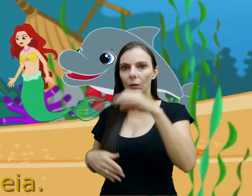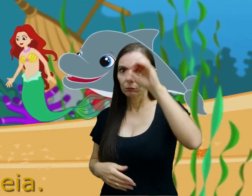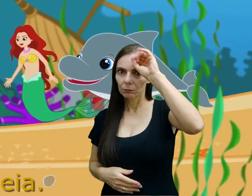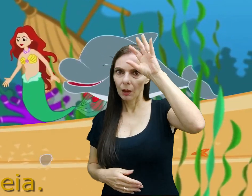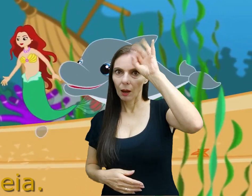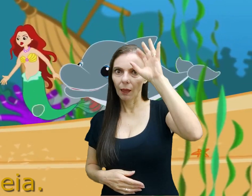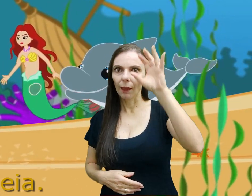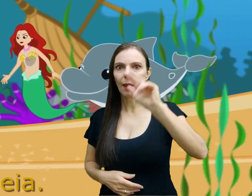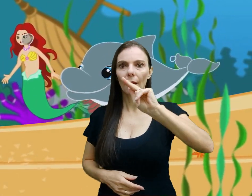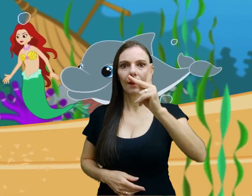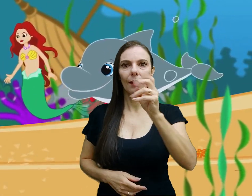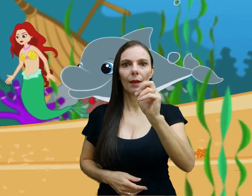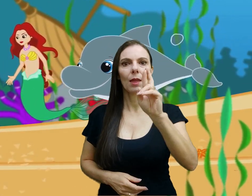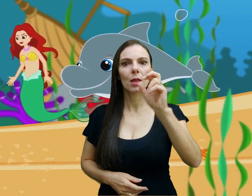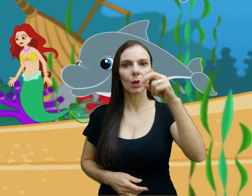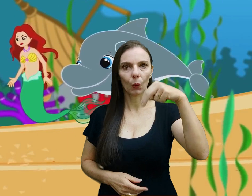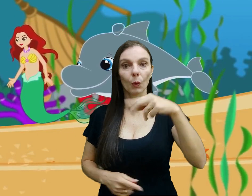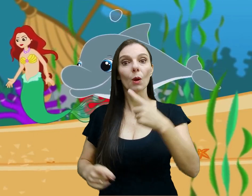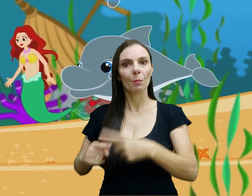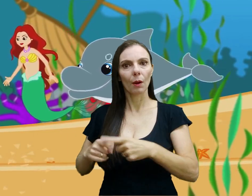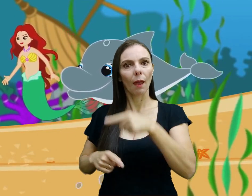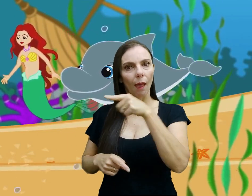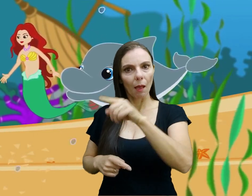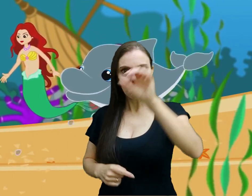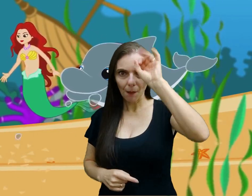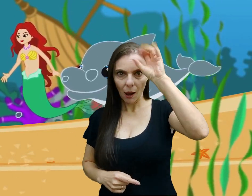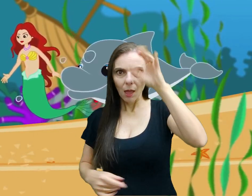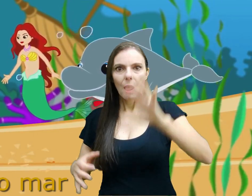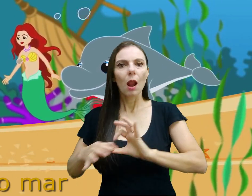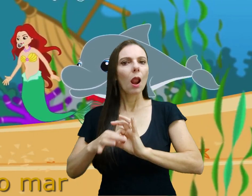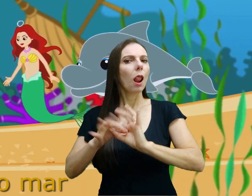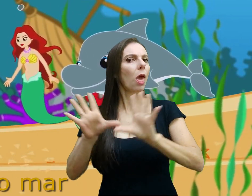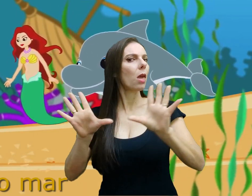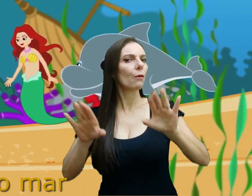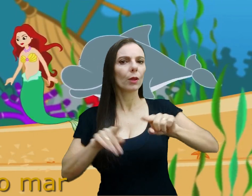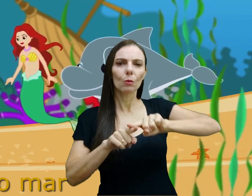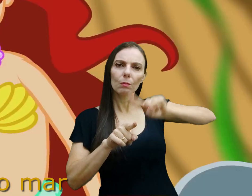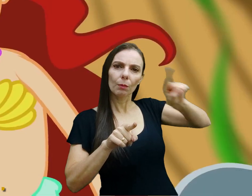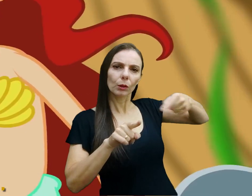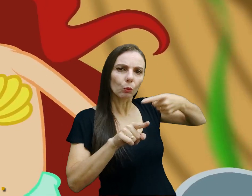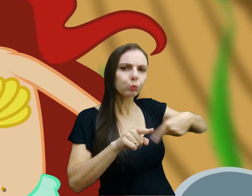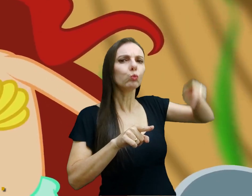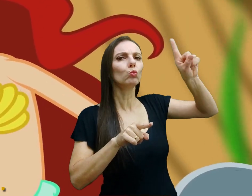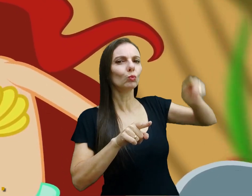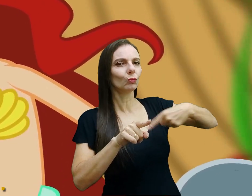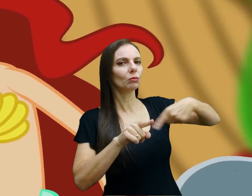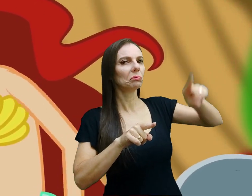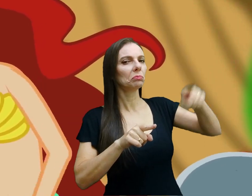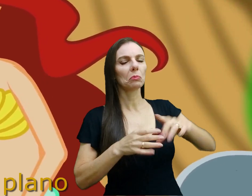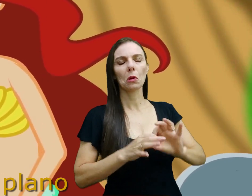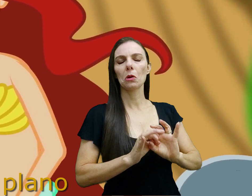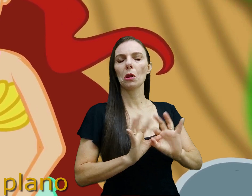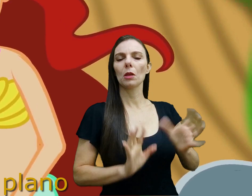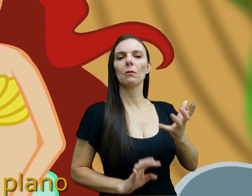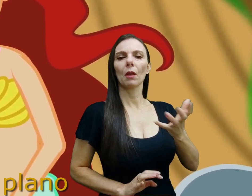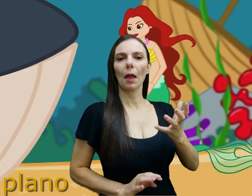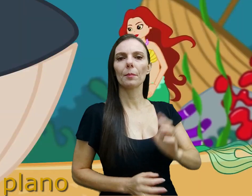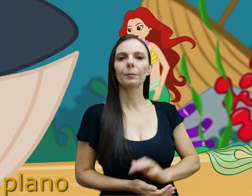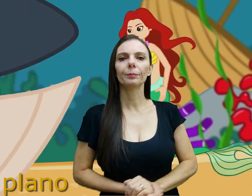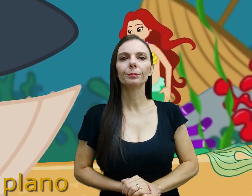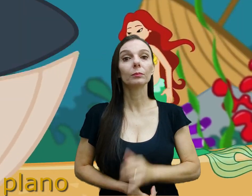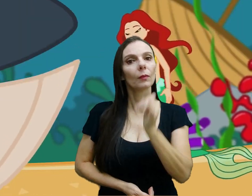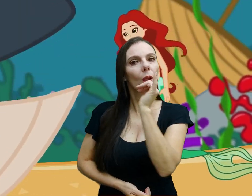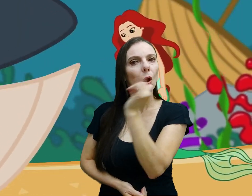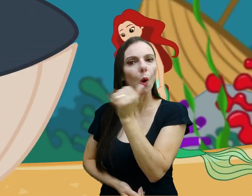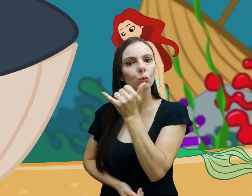ver Hiron, a baleia, porque Hiron poderia ir para fora do portão do fundo do mar sempre que quisesse. Ela contou sobre